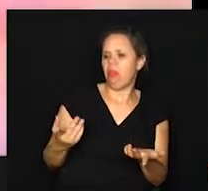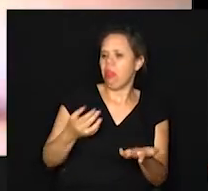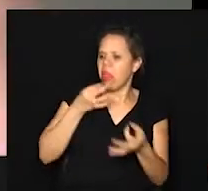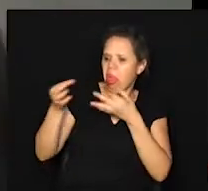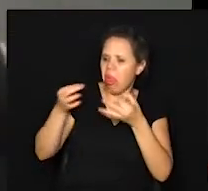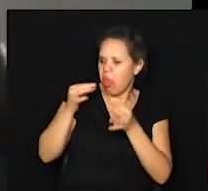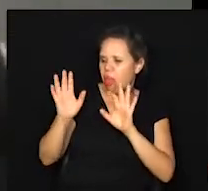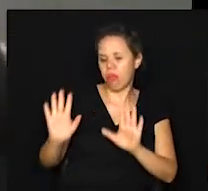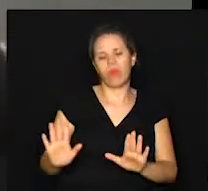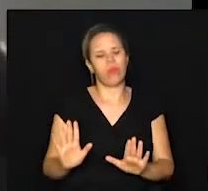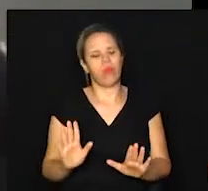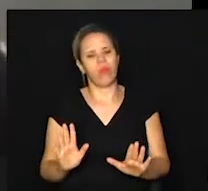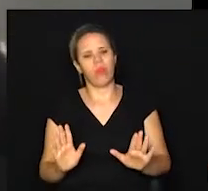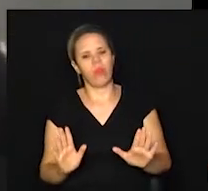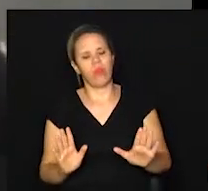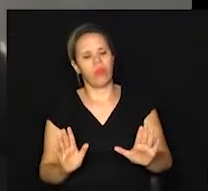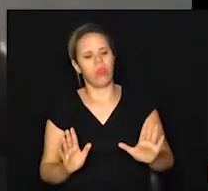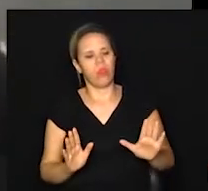do que